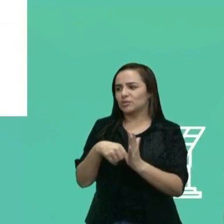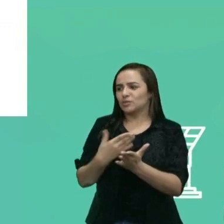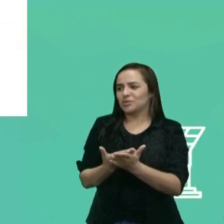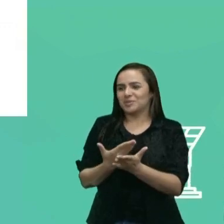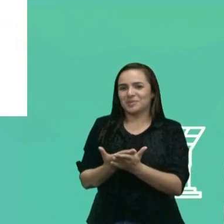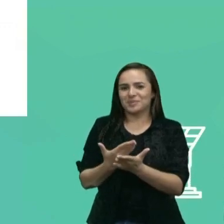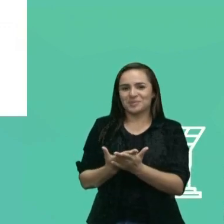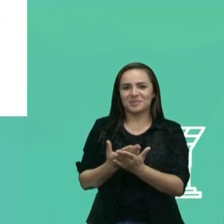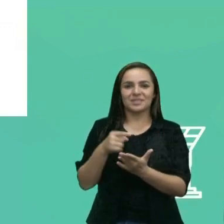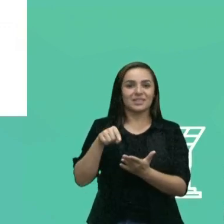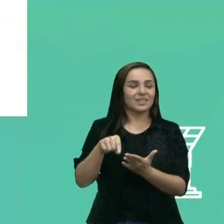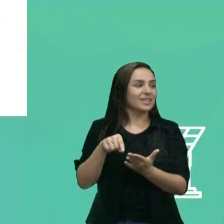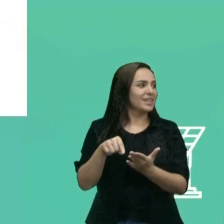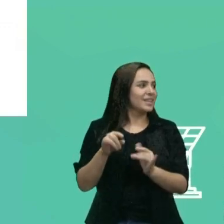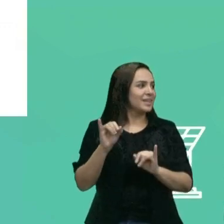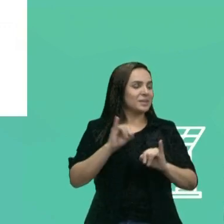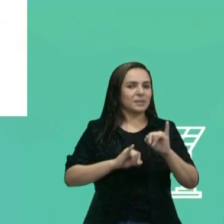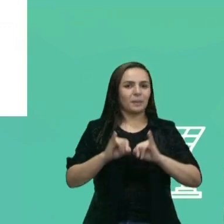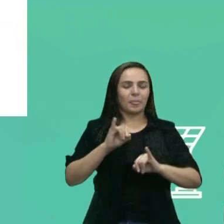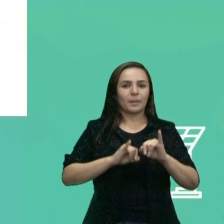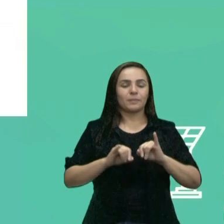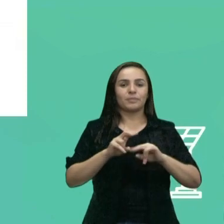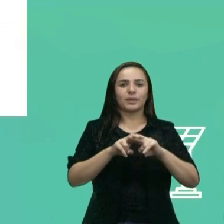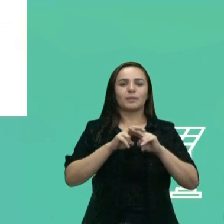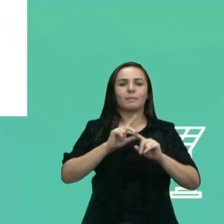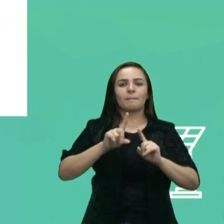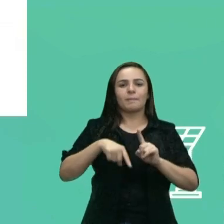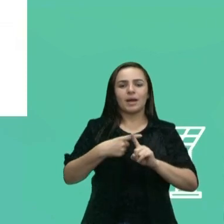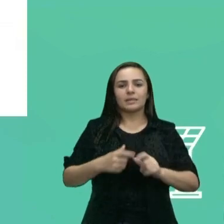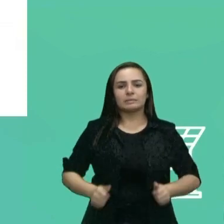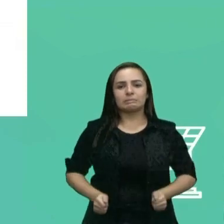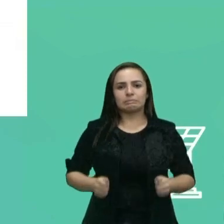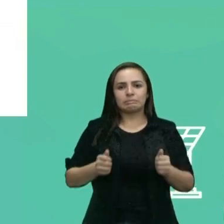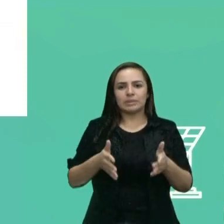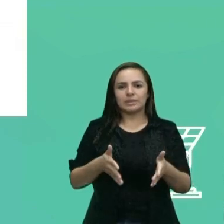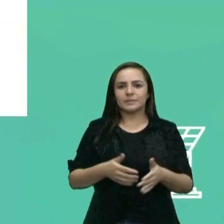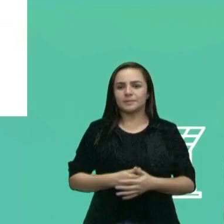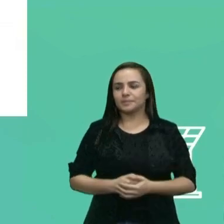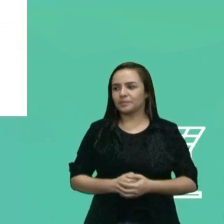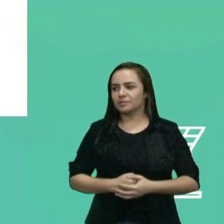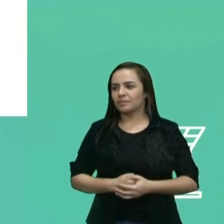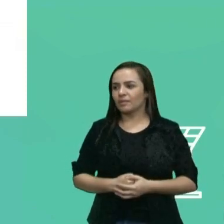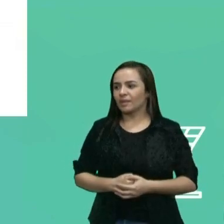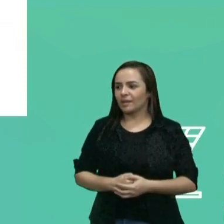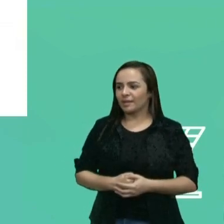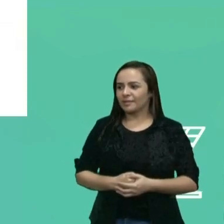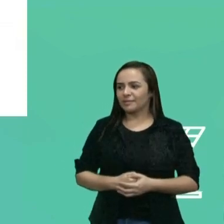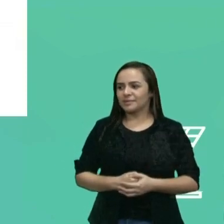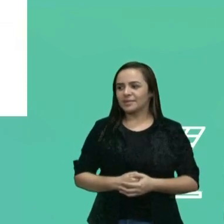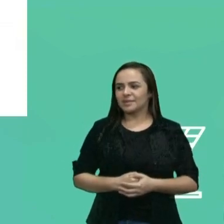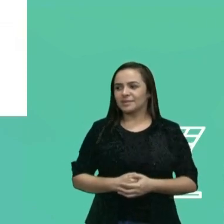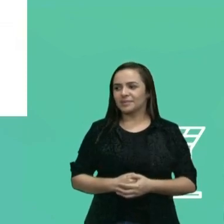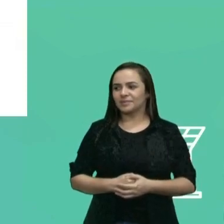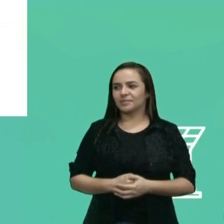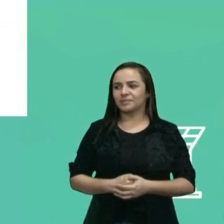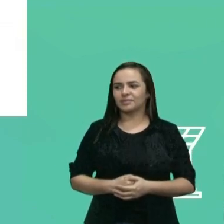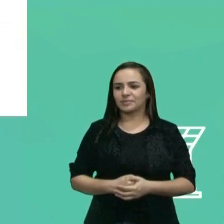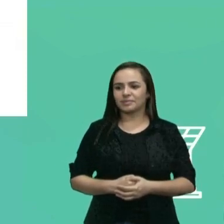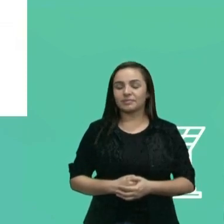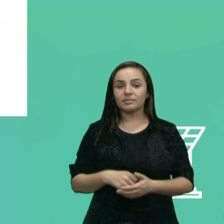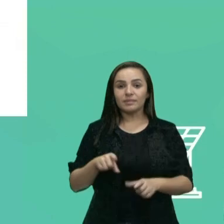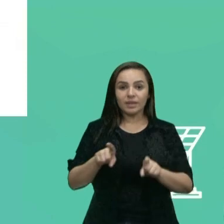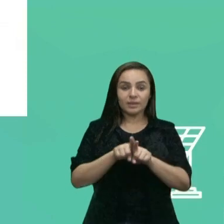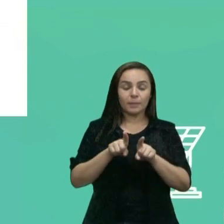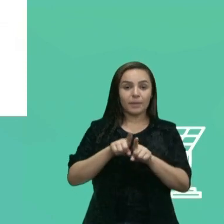além, obviamente, de despesas de custeio. E as demais despesas, nosso laboratório lá na